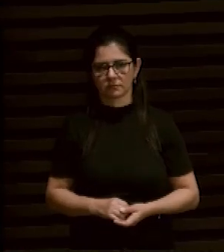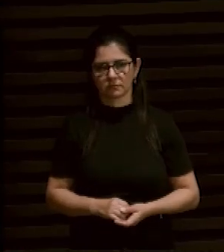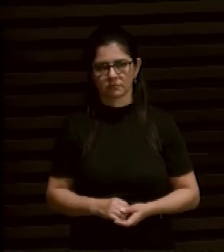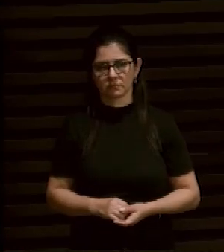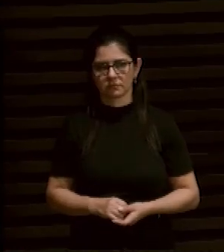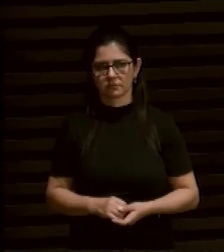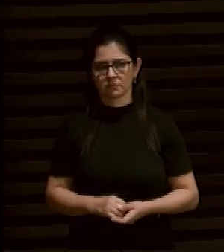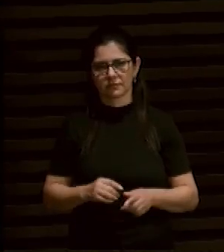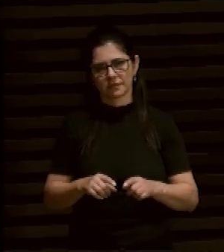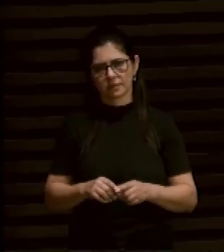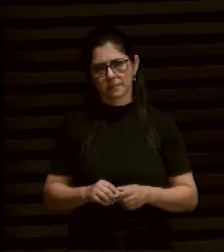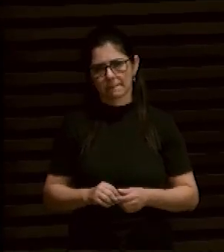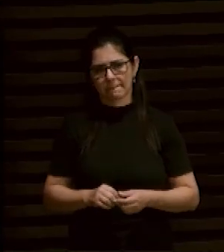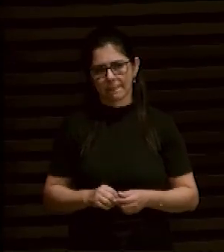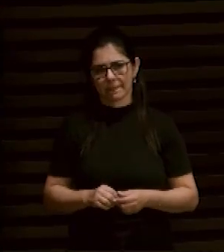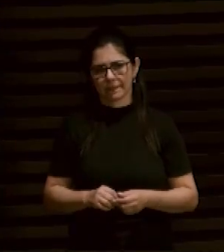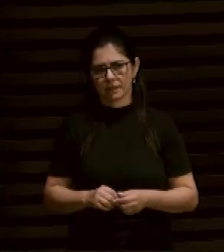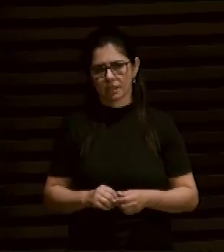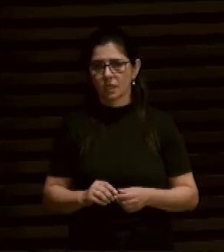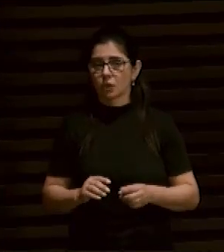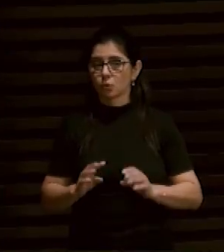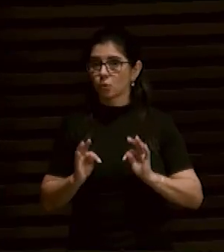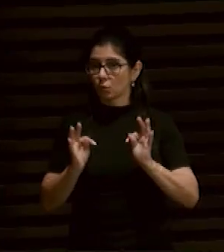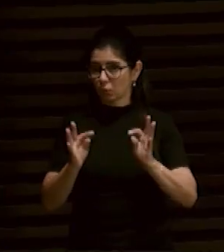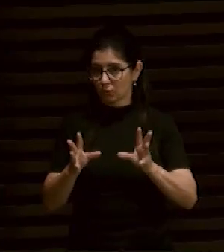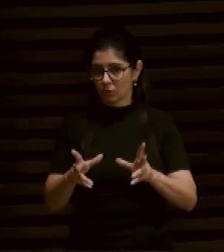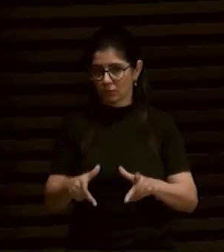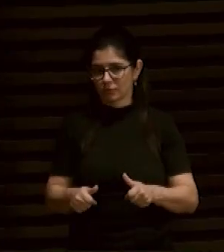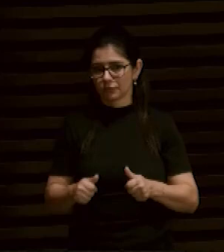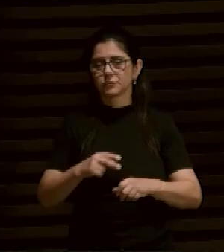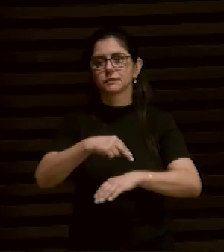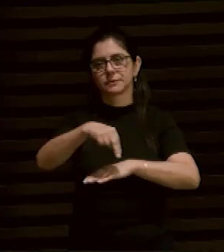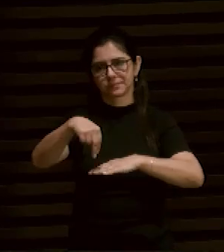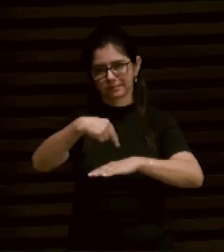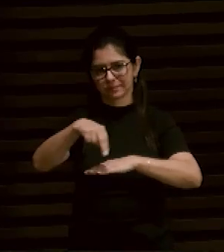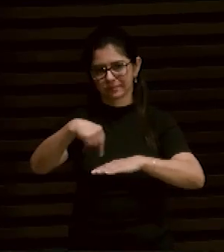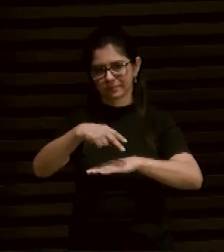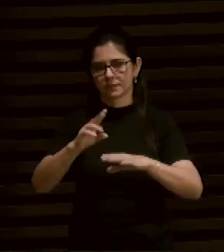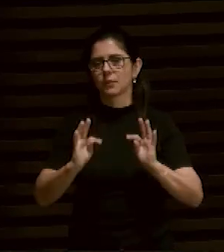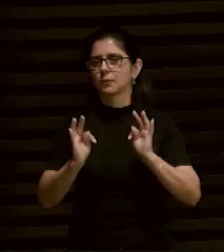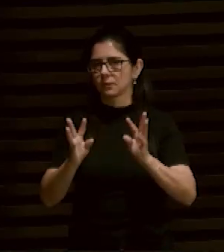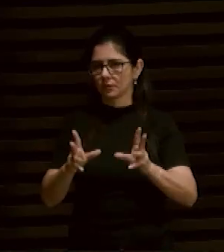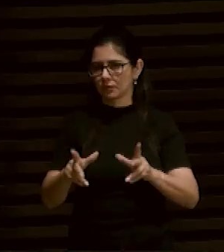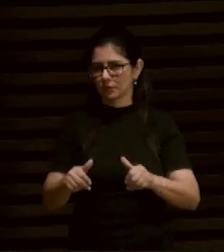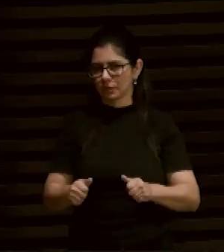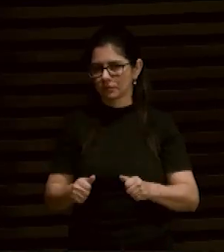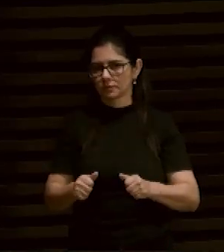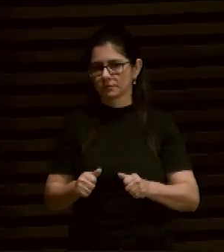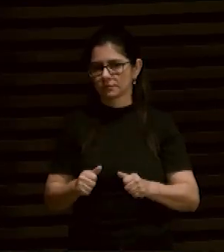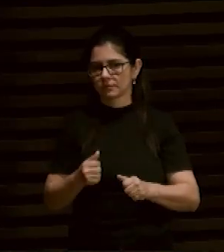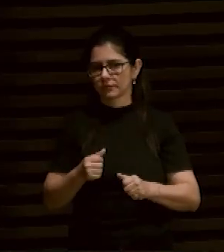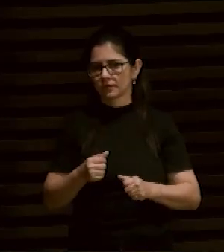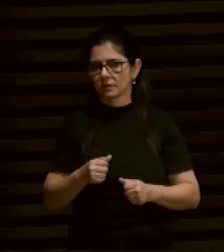Meus irmãos, todo mundo, toda aquela nação, toda, dos seres vivos, dos homens aos animais,